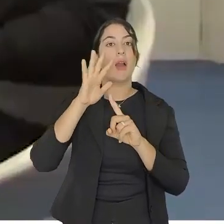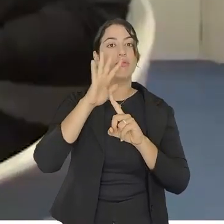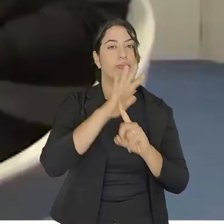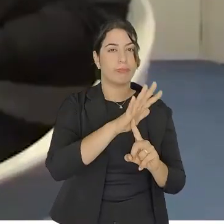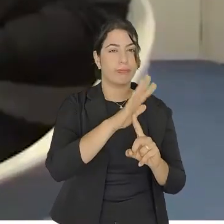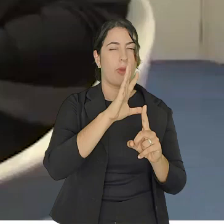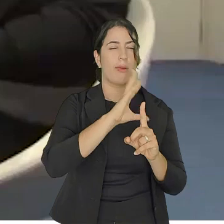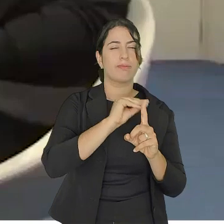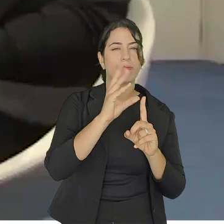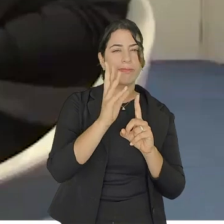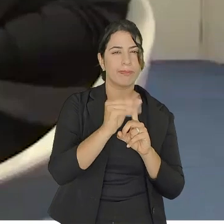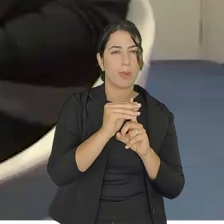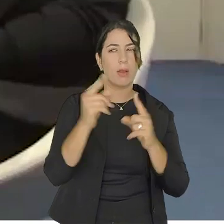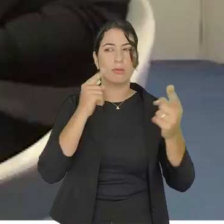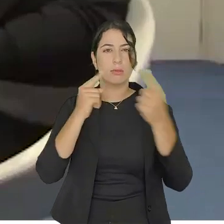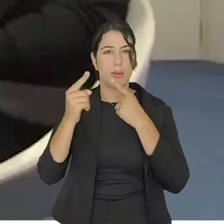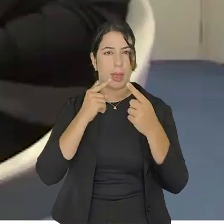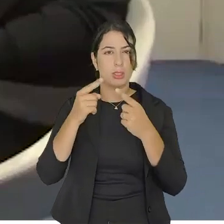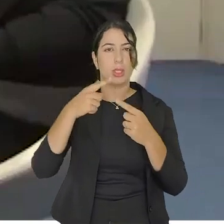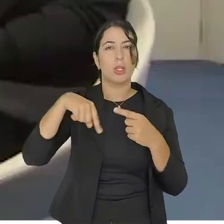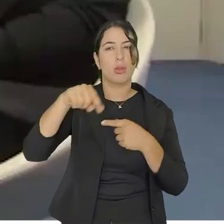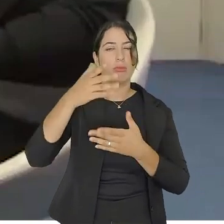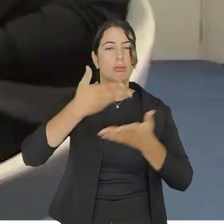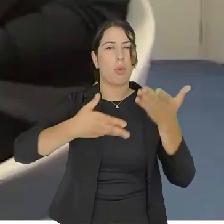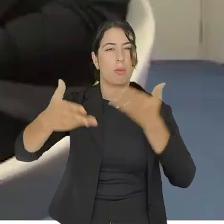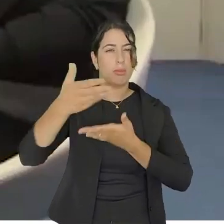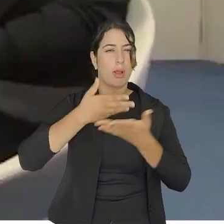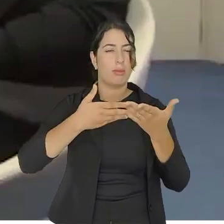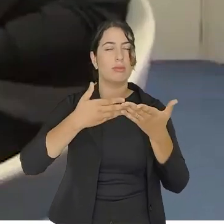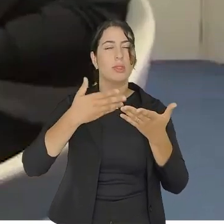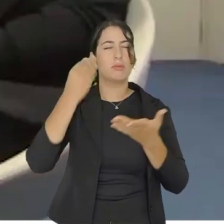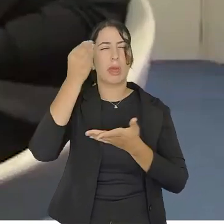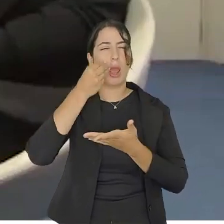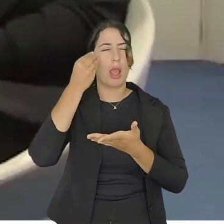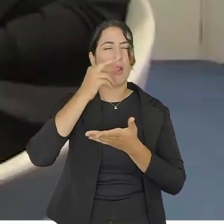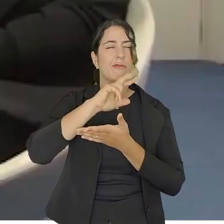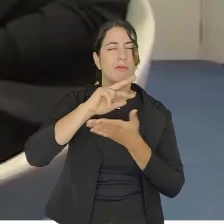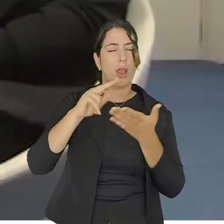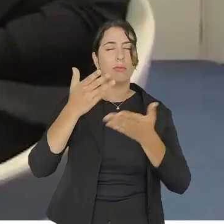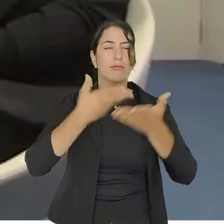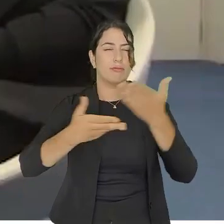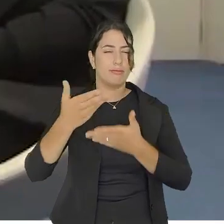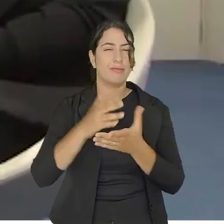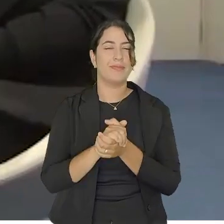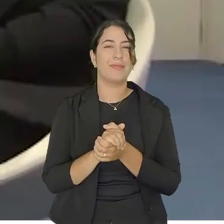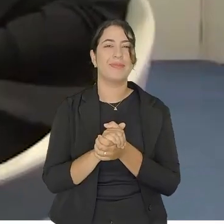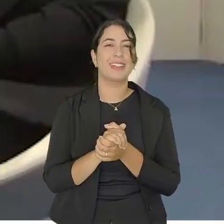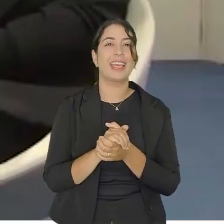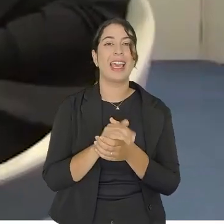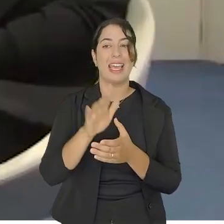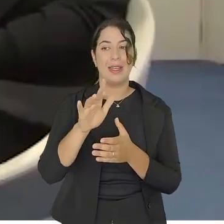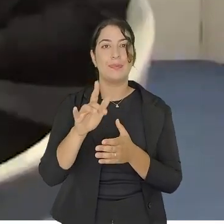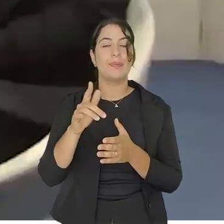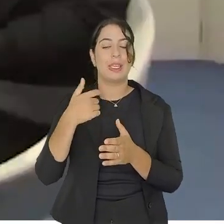debate, compartilhando olhares e caminhos, né? Então, antes de passar aqui para o nosso roteiro, propriamente dito, vou fazer a